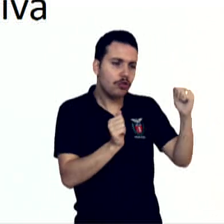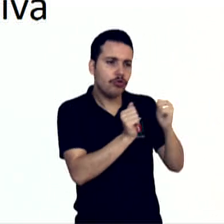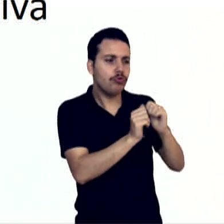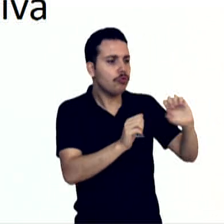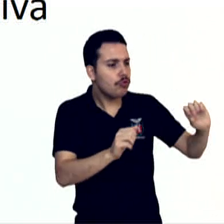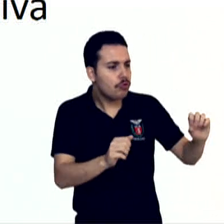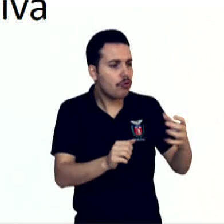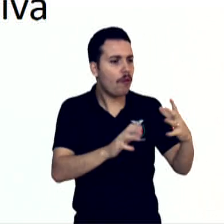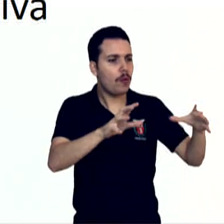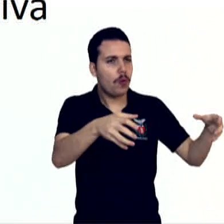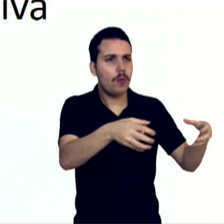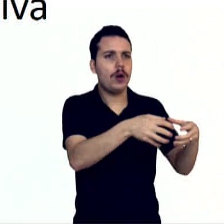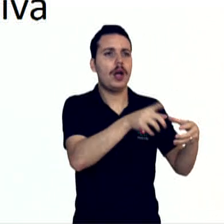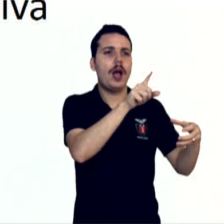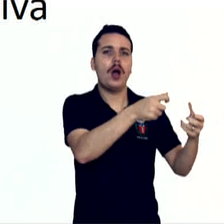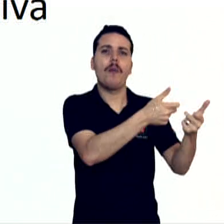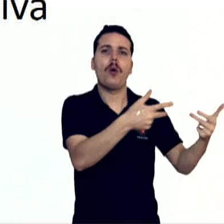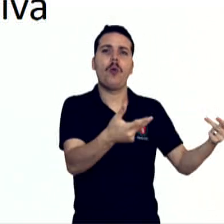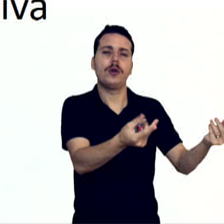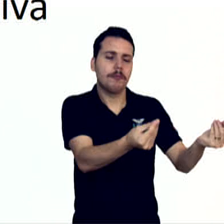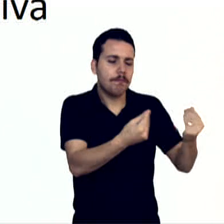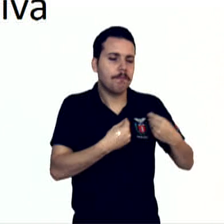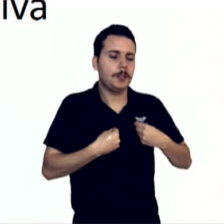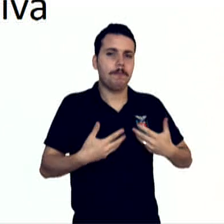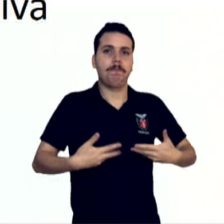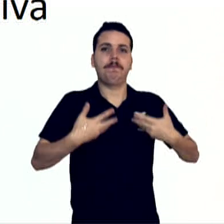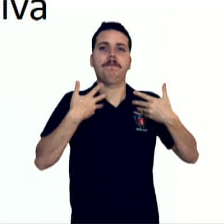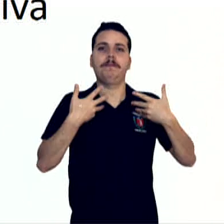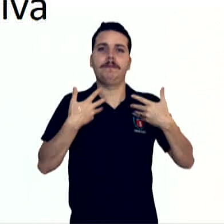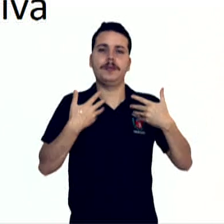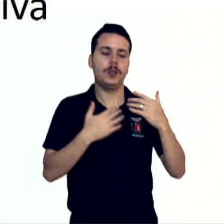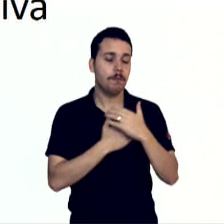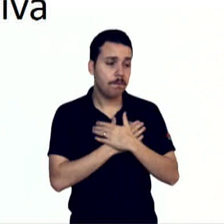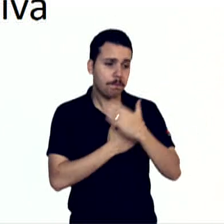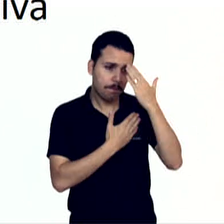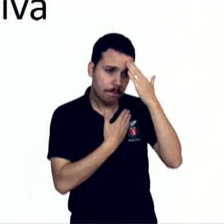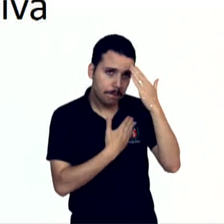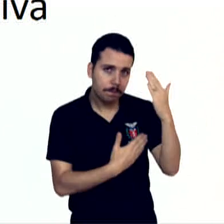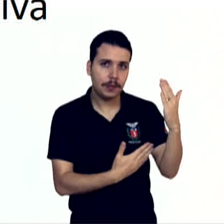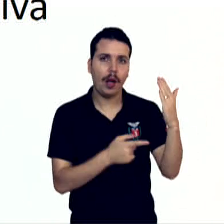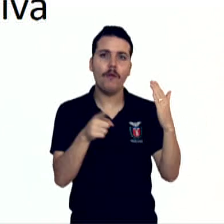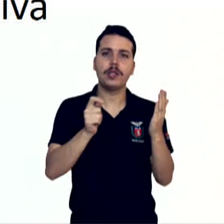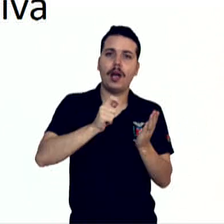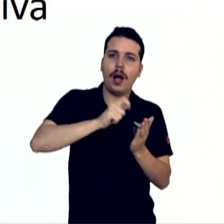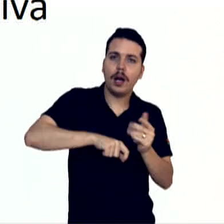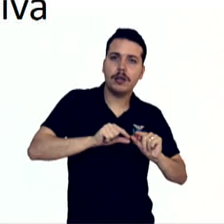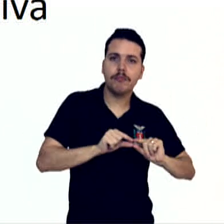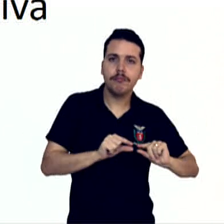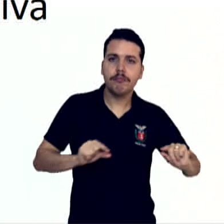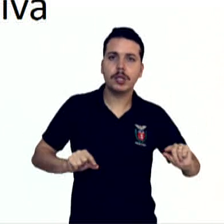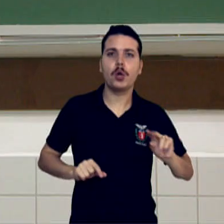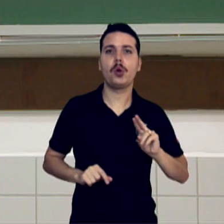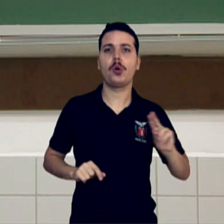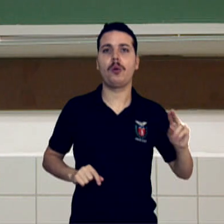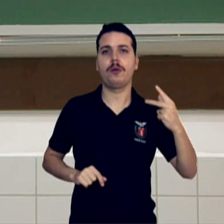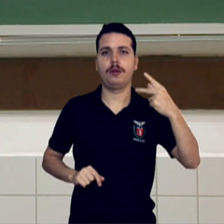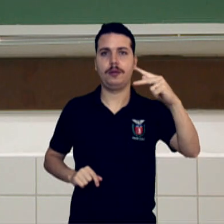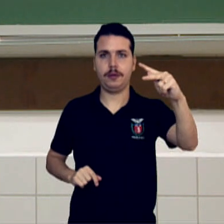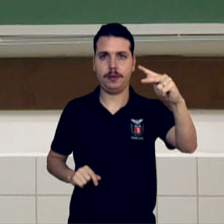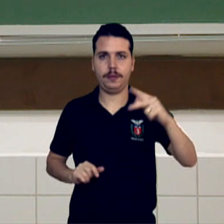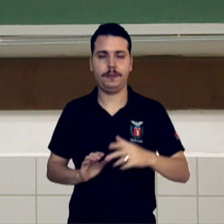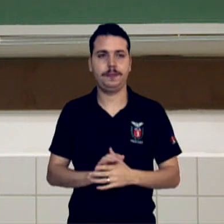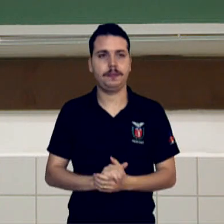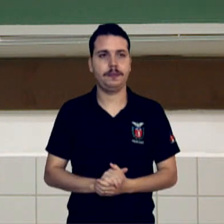nova equipe é algo que me motiva muito. Cordialmente, e aí você assina a carta colocando o seu nome.